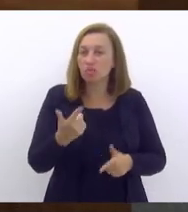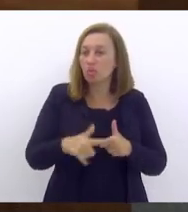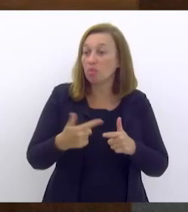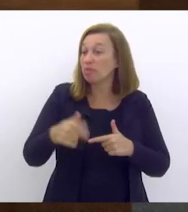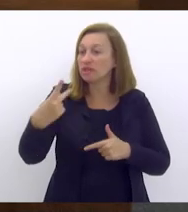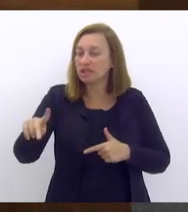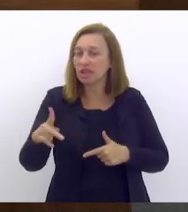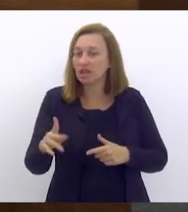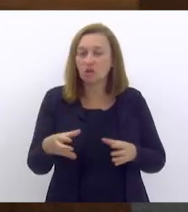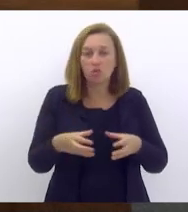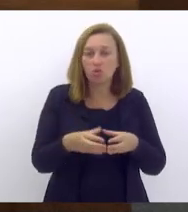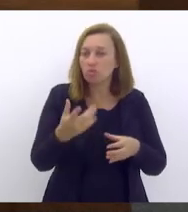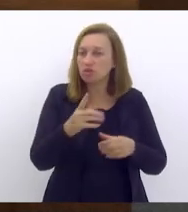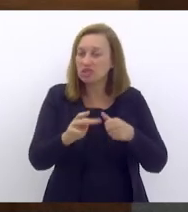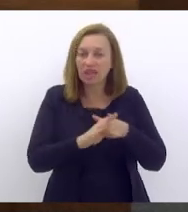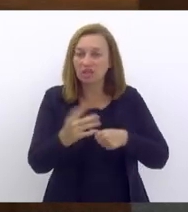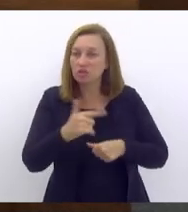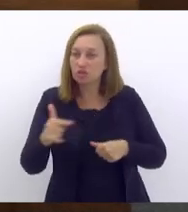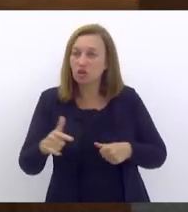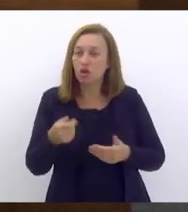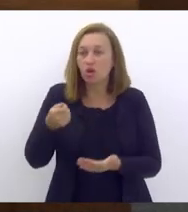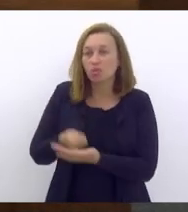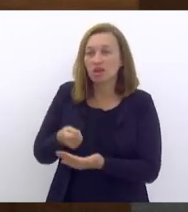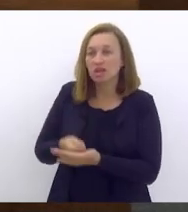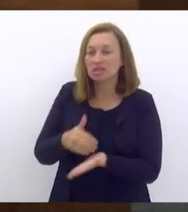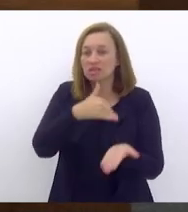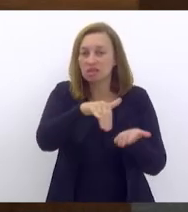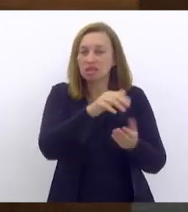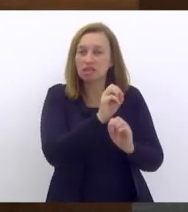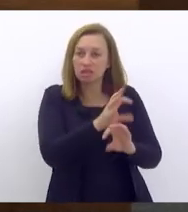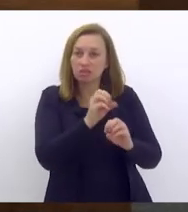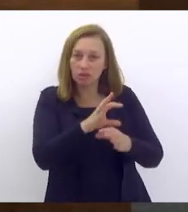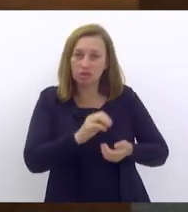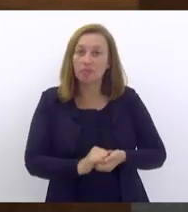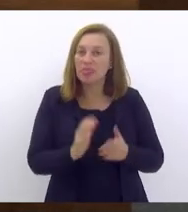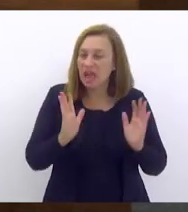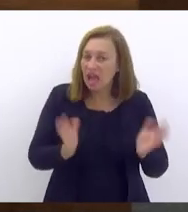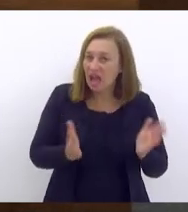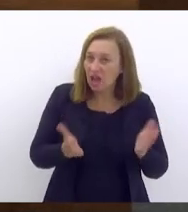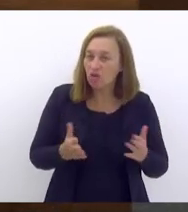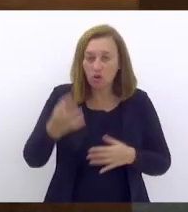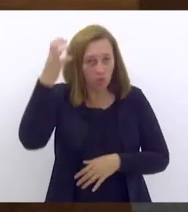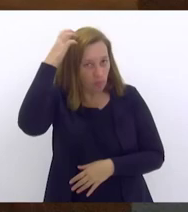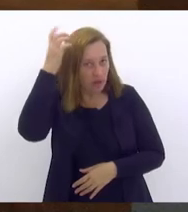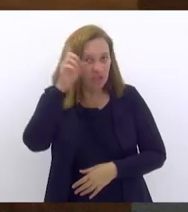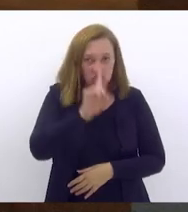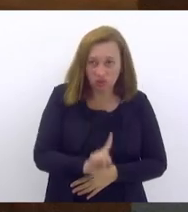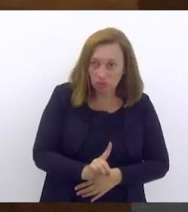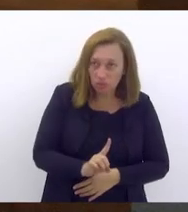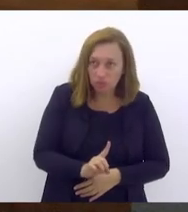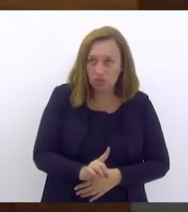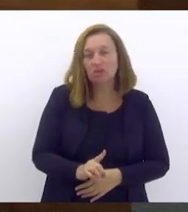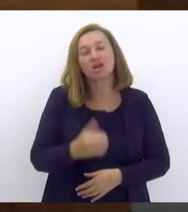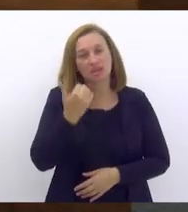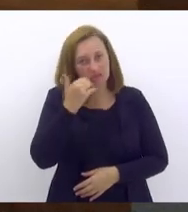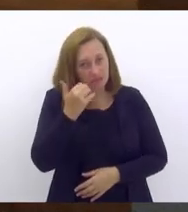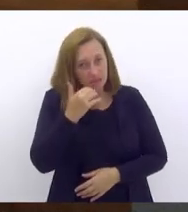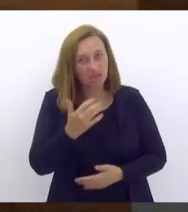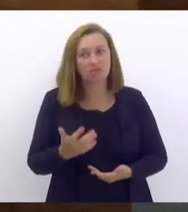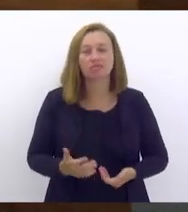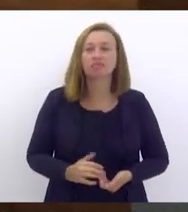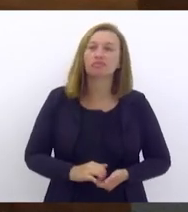tem equipe técnica para isso. Isso é obrigação da Secretaria de Educação. Agora, culpar o diretor é covardia.